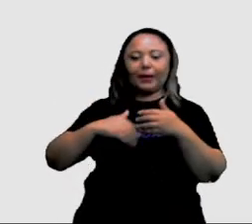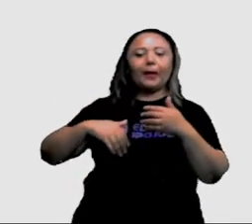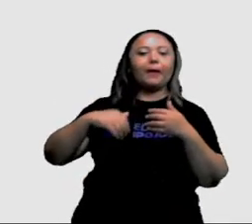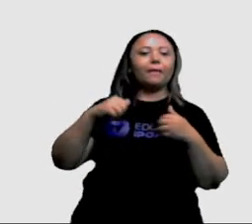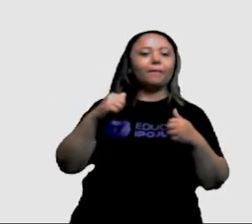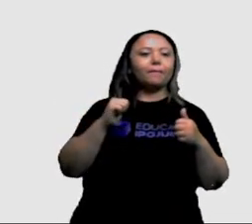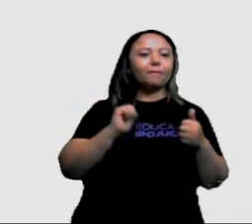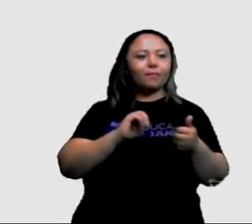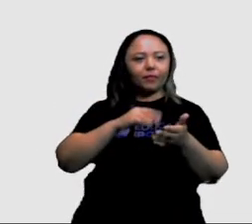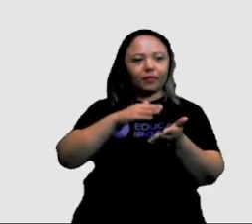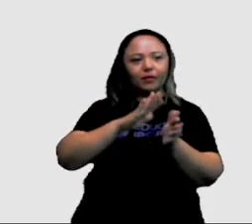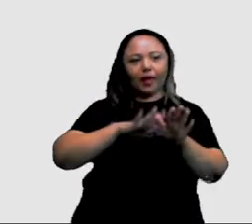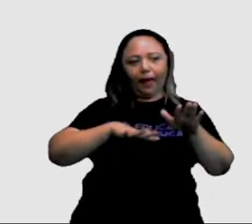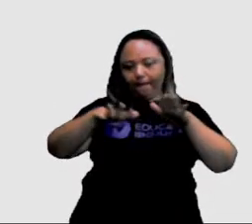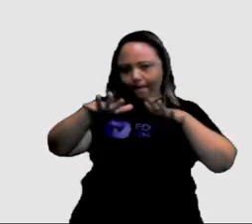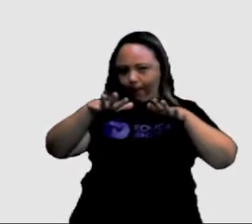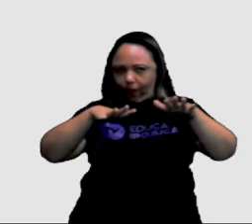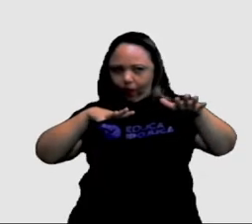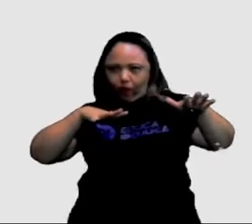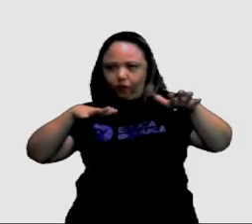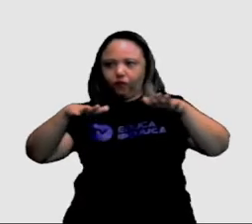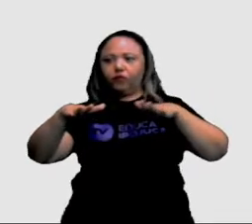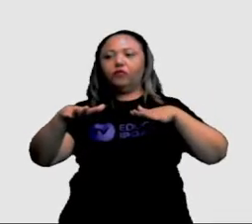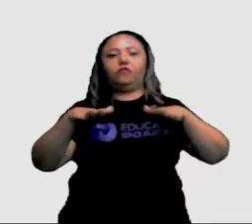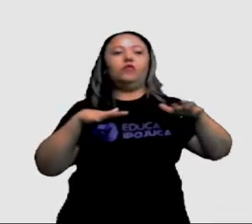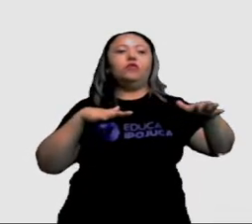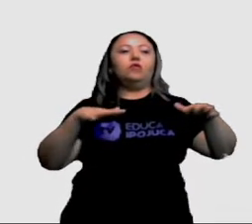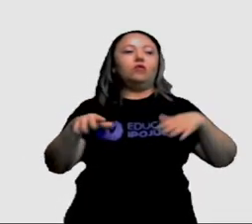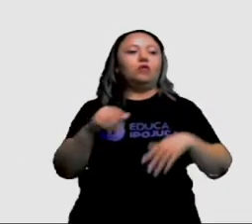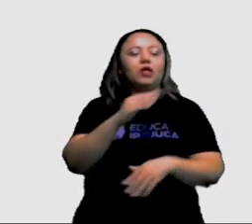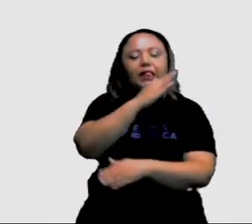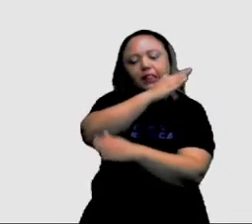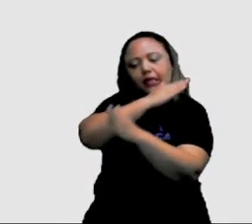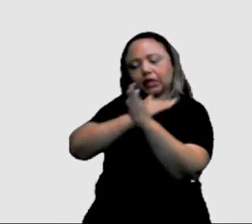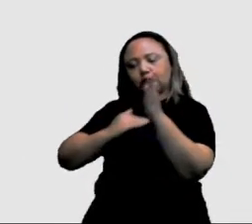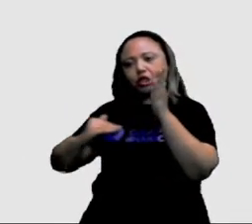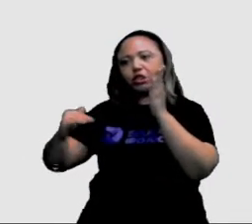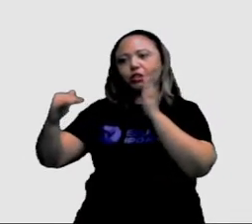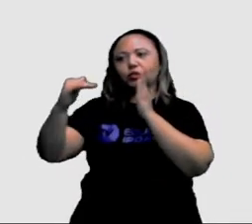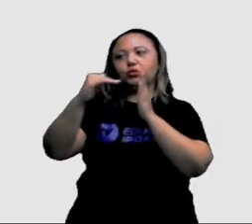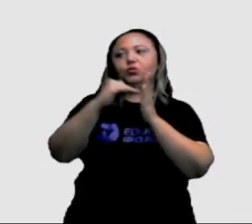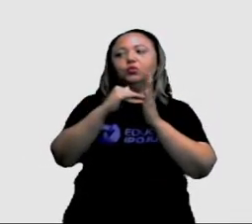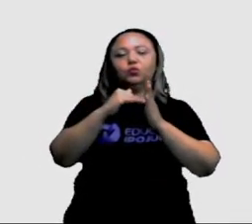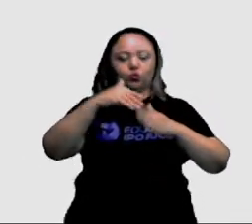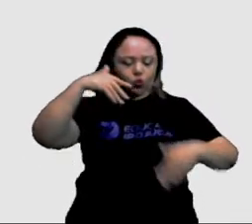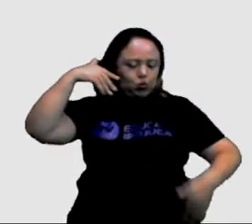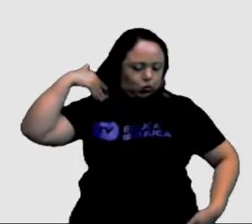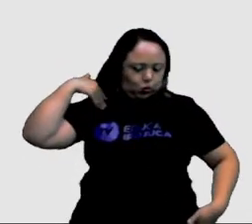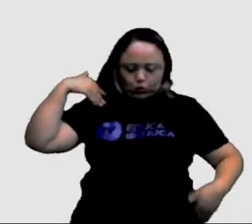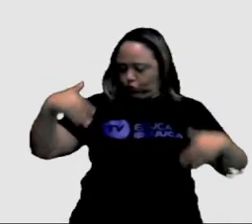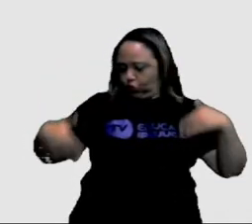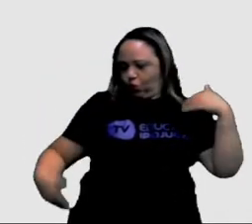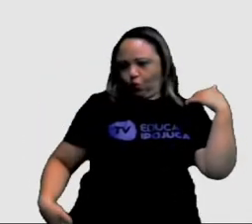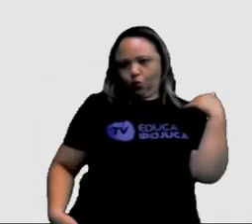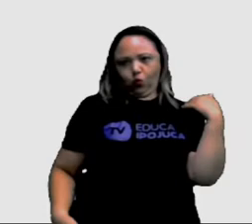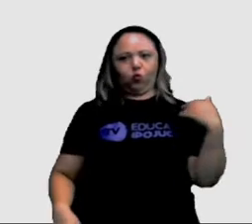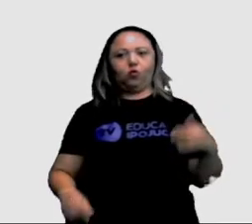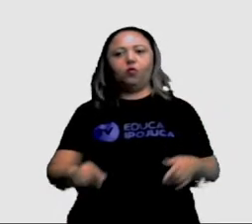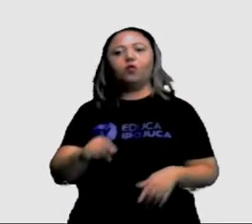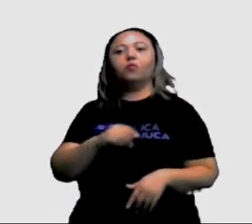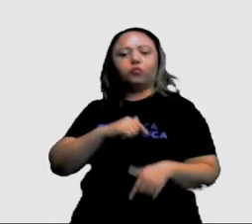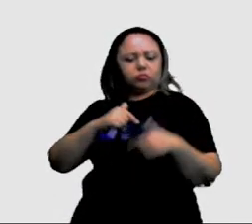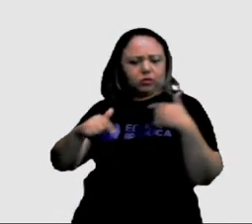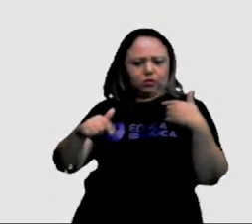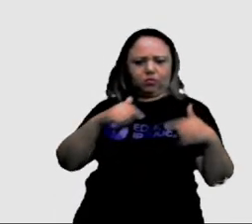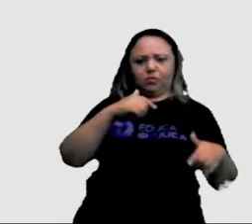é um movimento regulado. O ritmo está inserido em toda a nossa existência, em todas as nossas atividades.